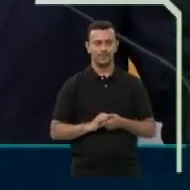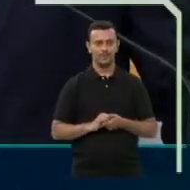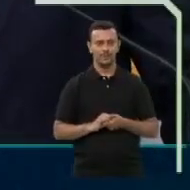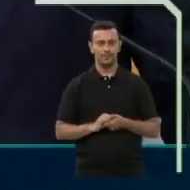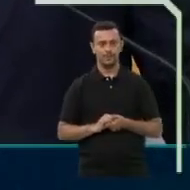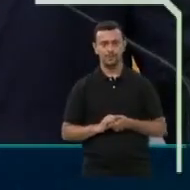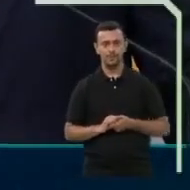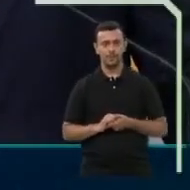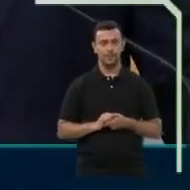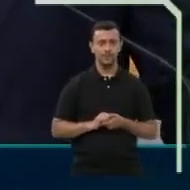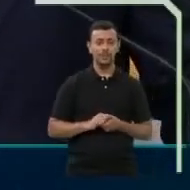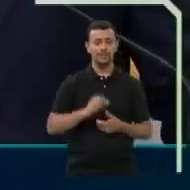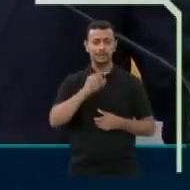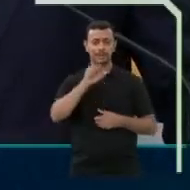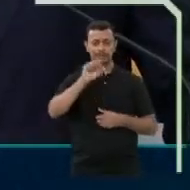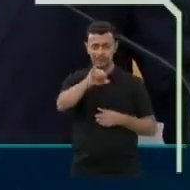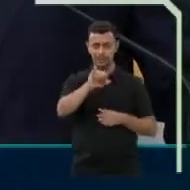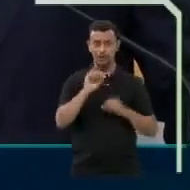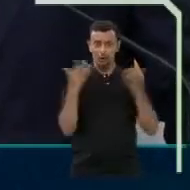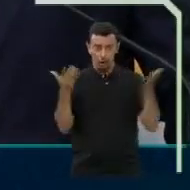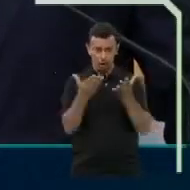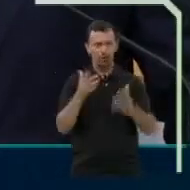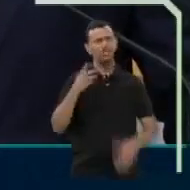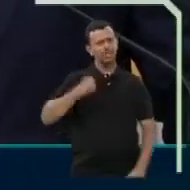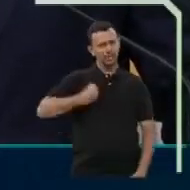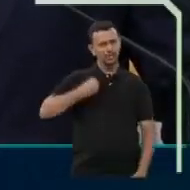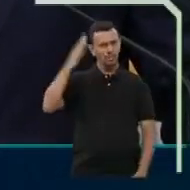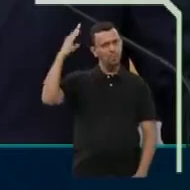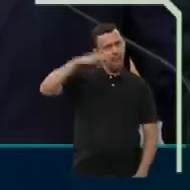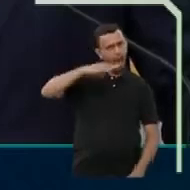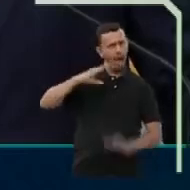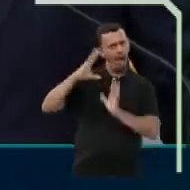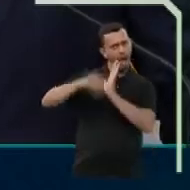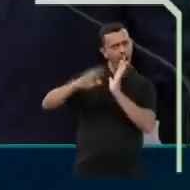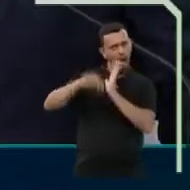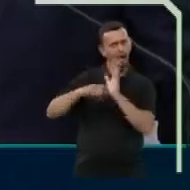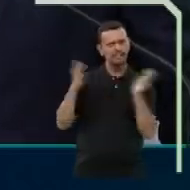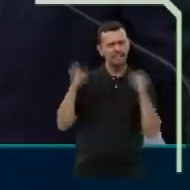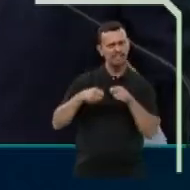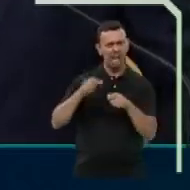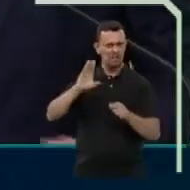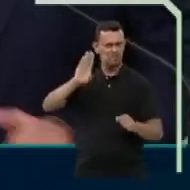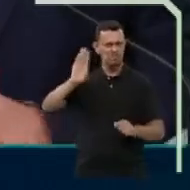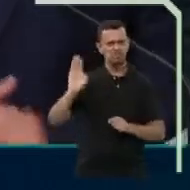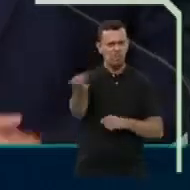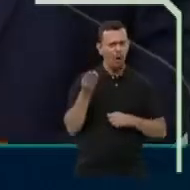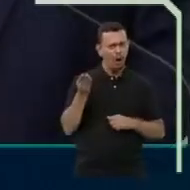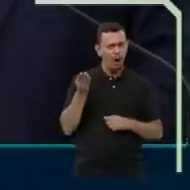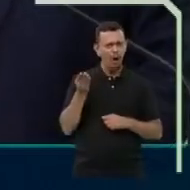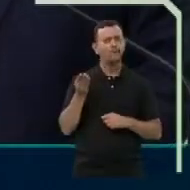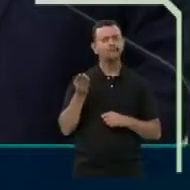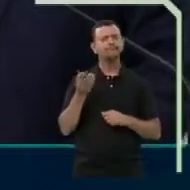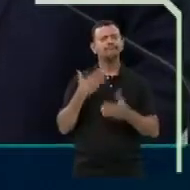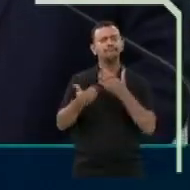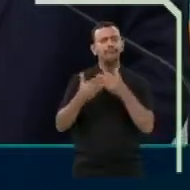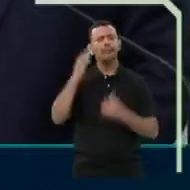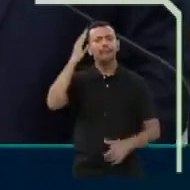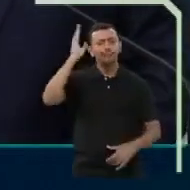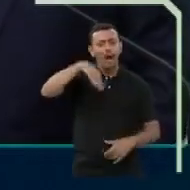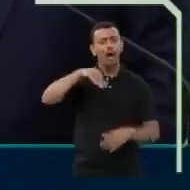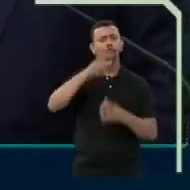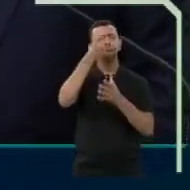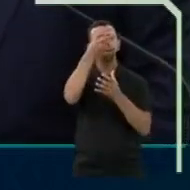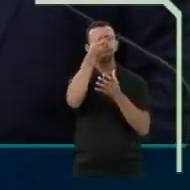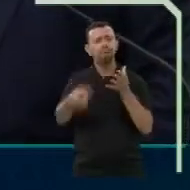Quando se combate o mal pela raiz, ele cai. Ele não é simplesmente transferido.